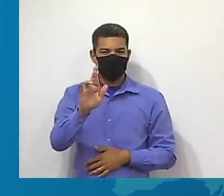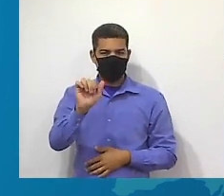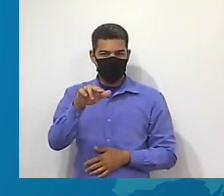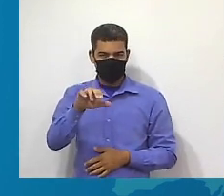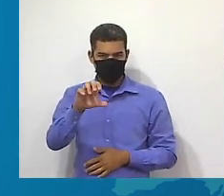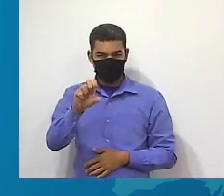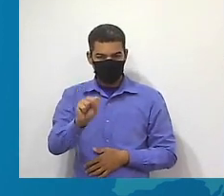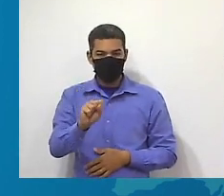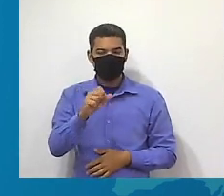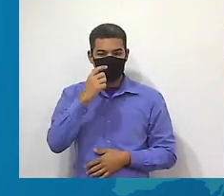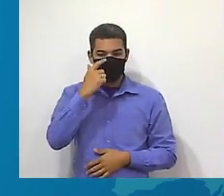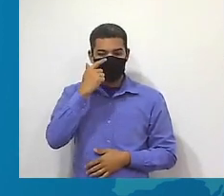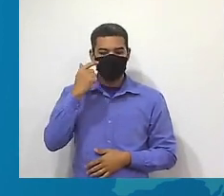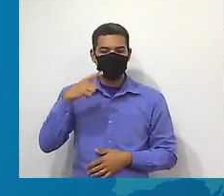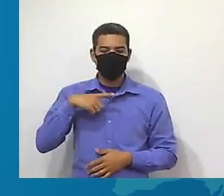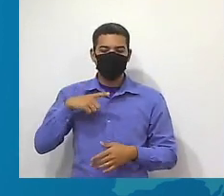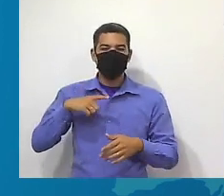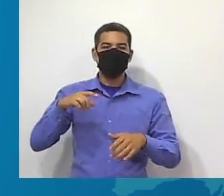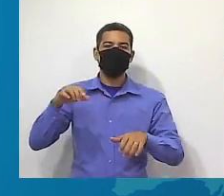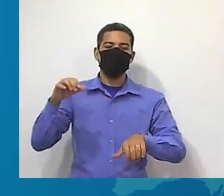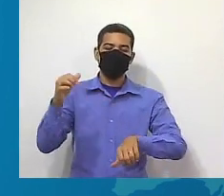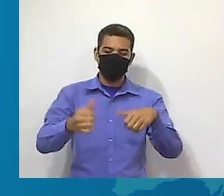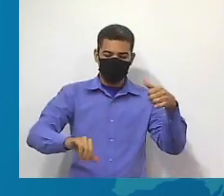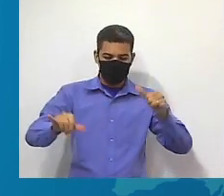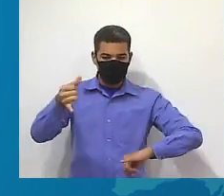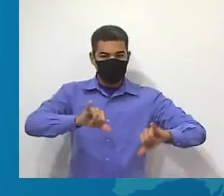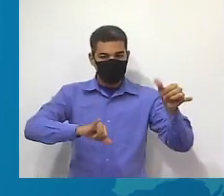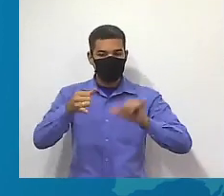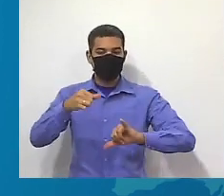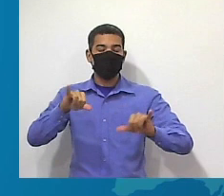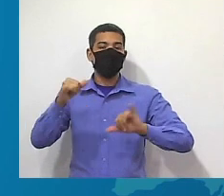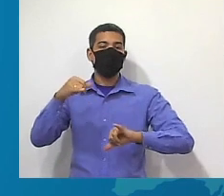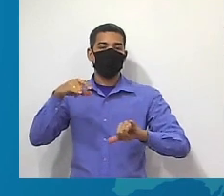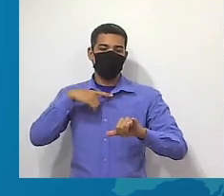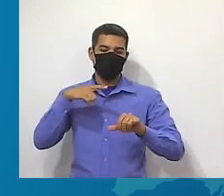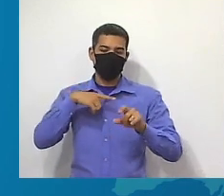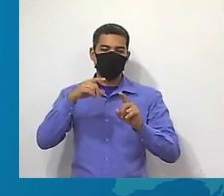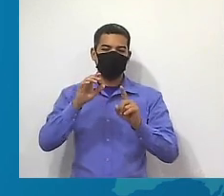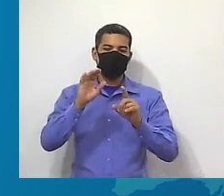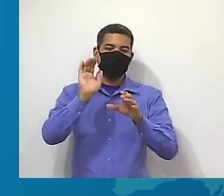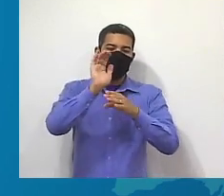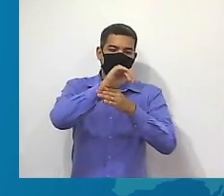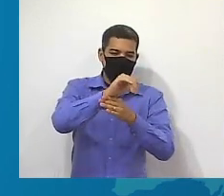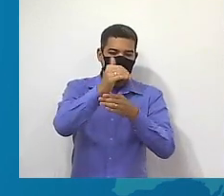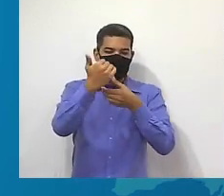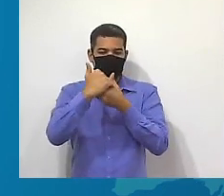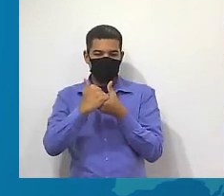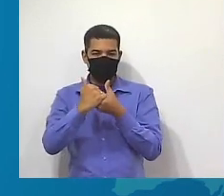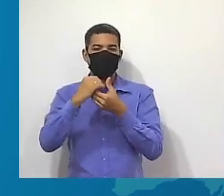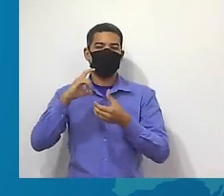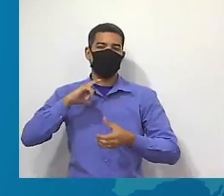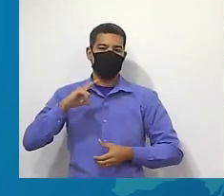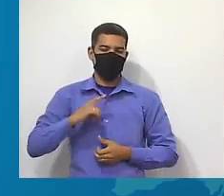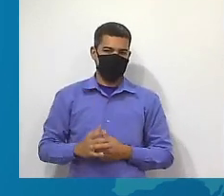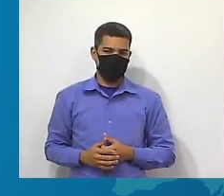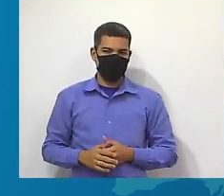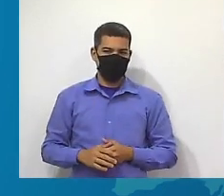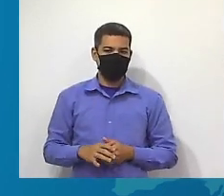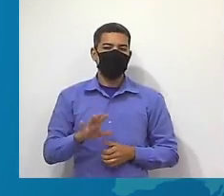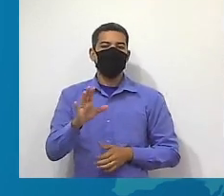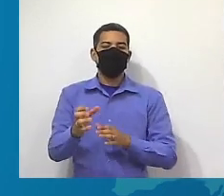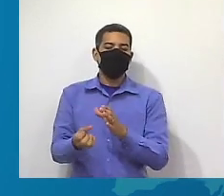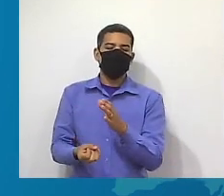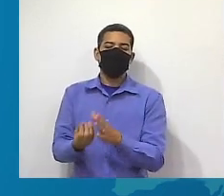reações químicas, as reações endotérmicas e as reações exotérmicas. Agora a gente vai falar sobre a origem